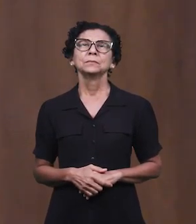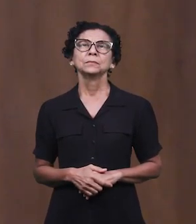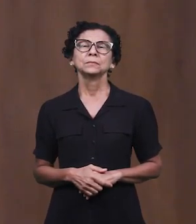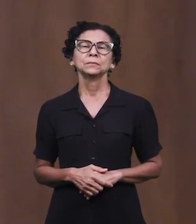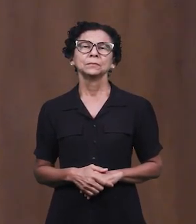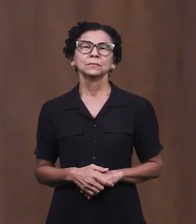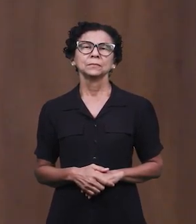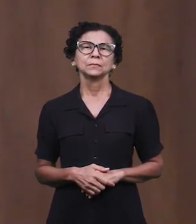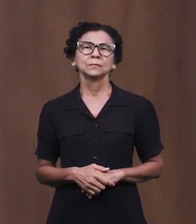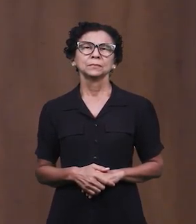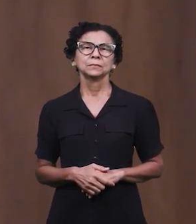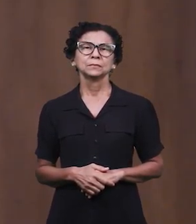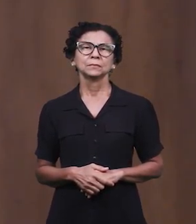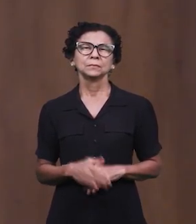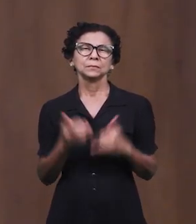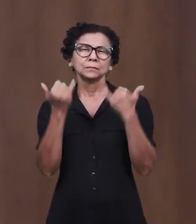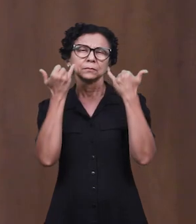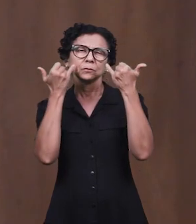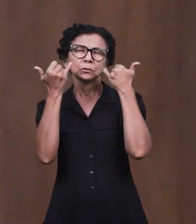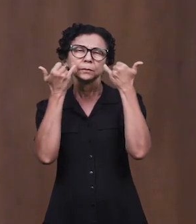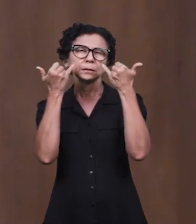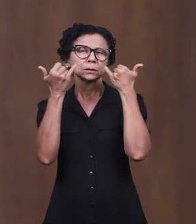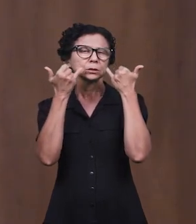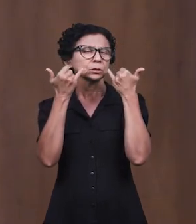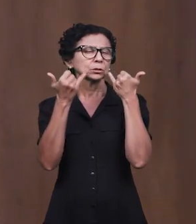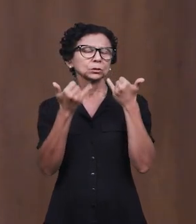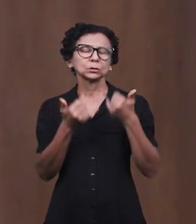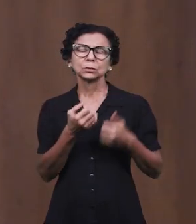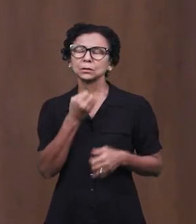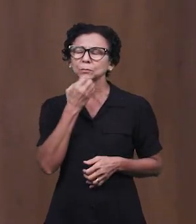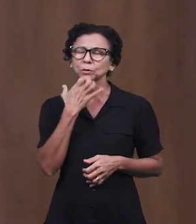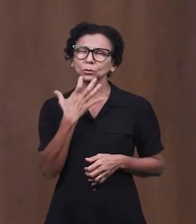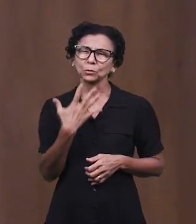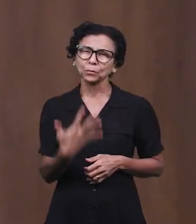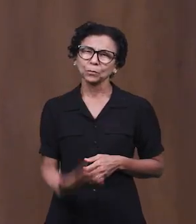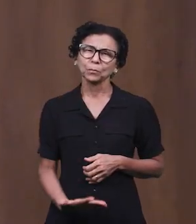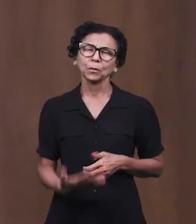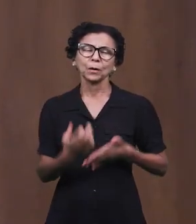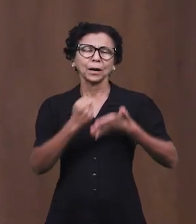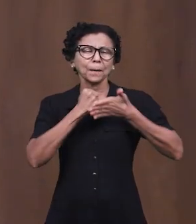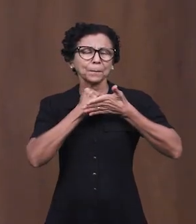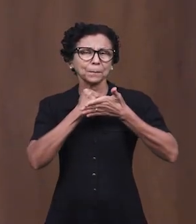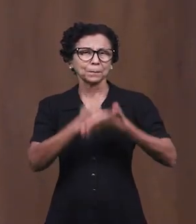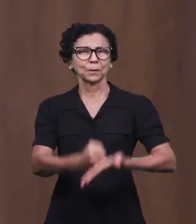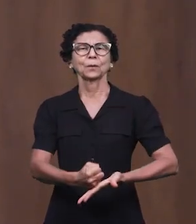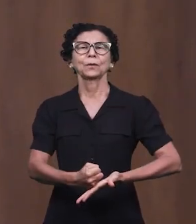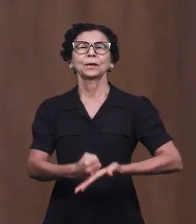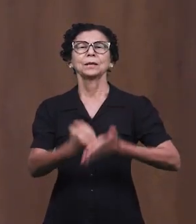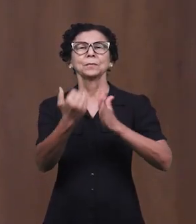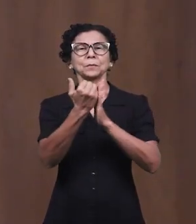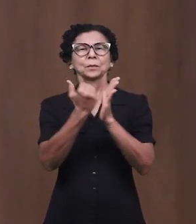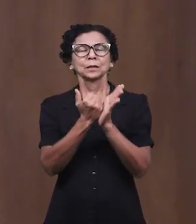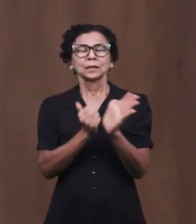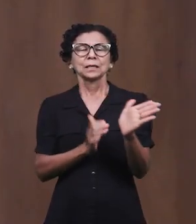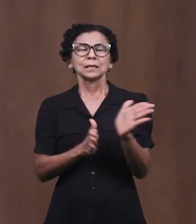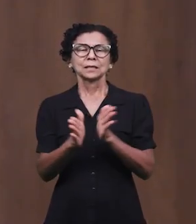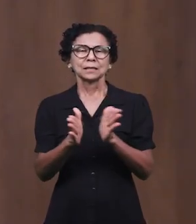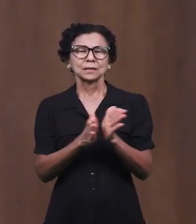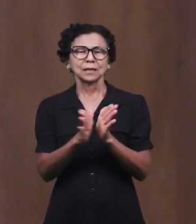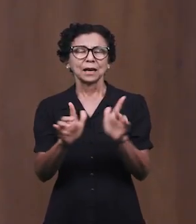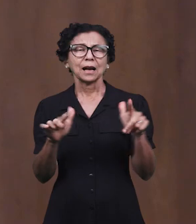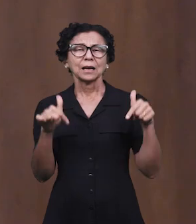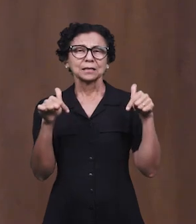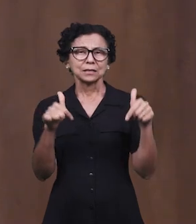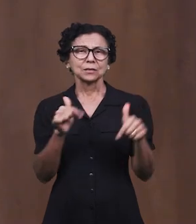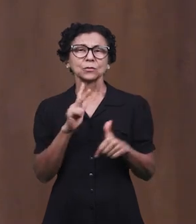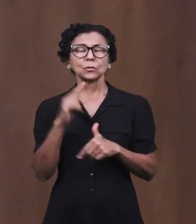eles trazem, que os irmãos trazem, contribuem para que o programa Acessibilidade em Ação continue sempre enriquecendo